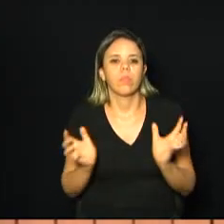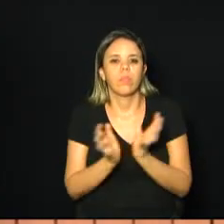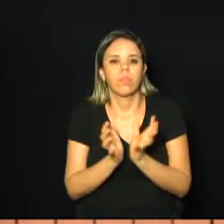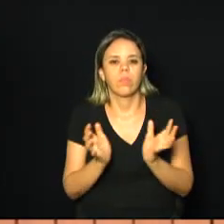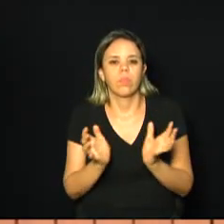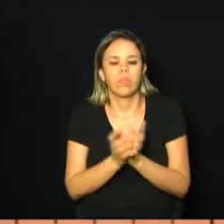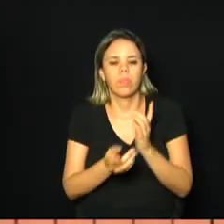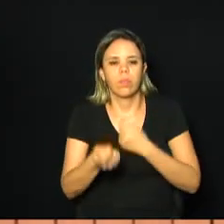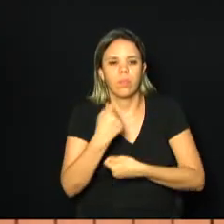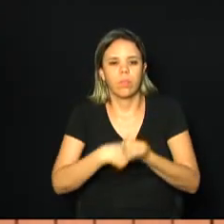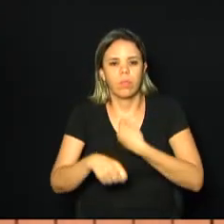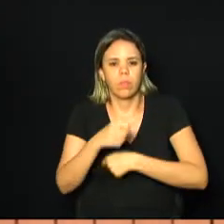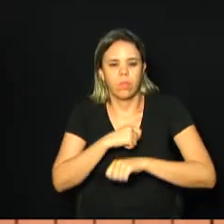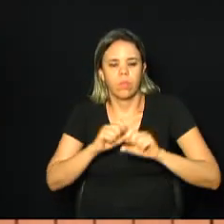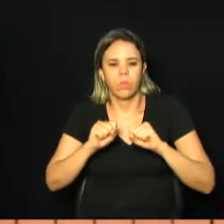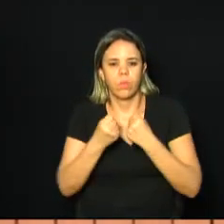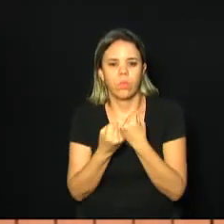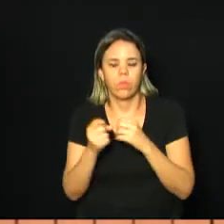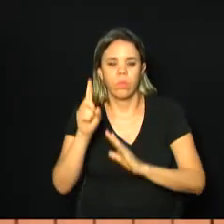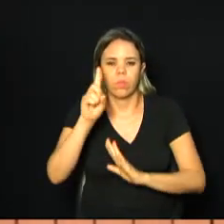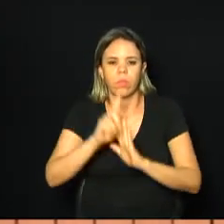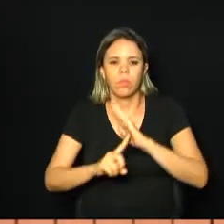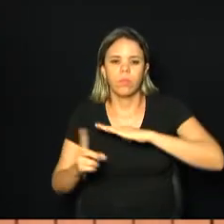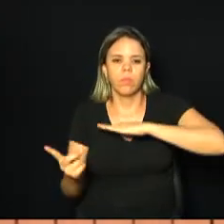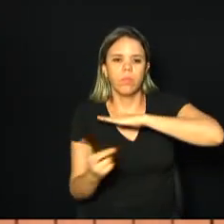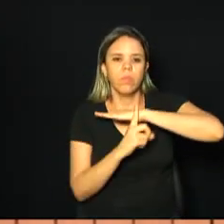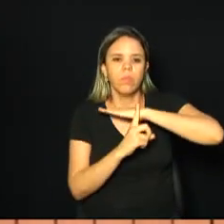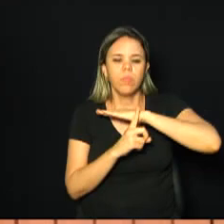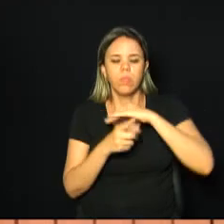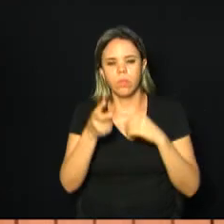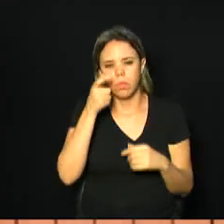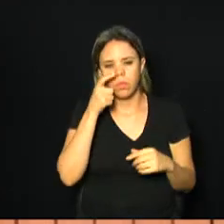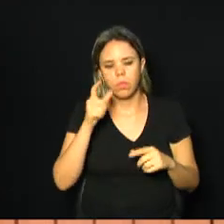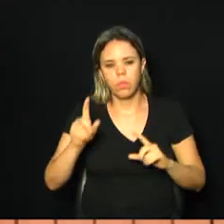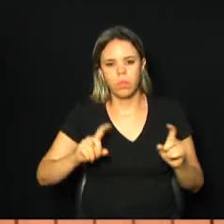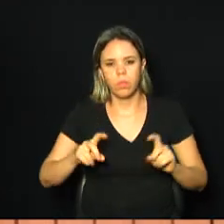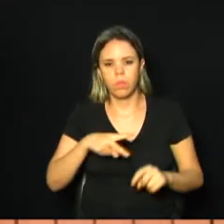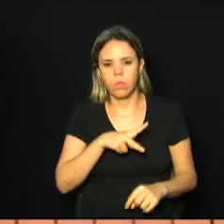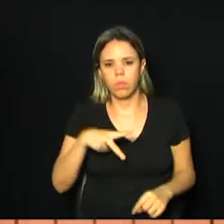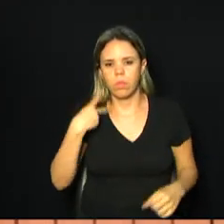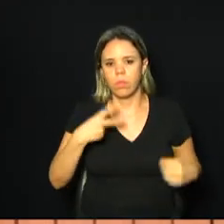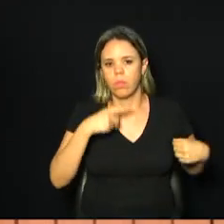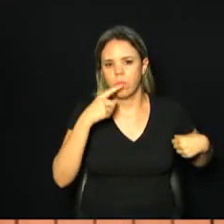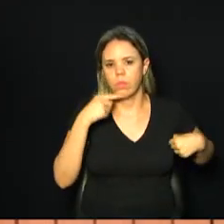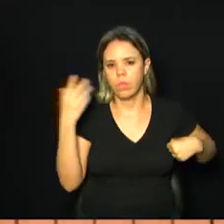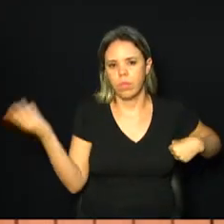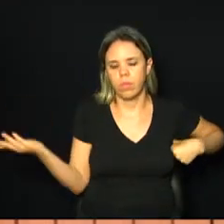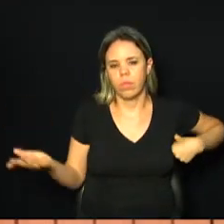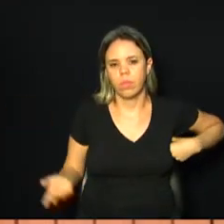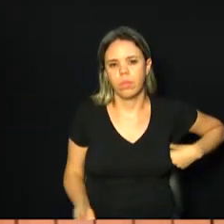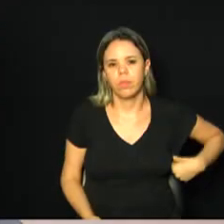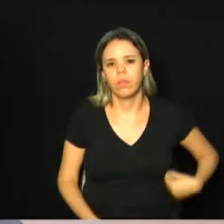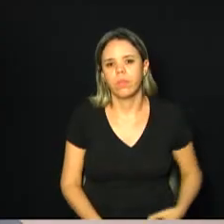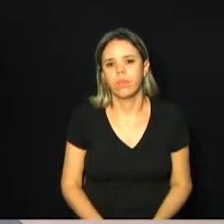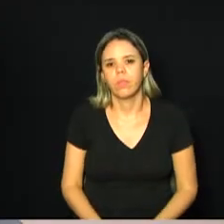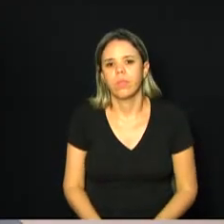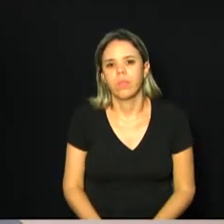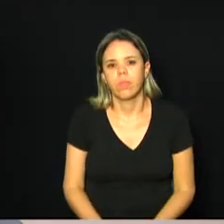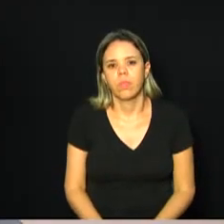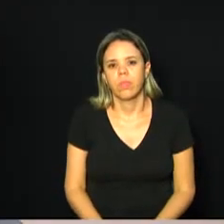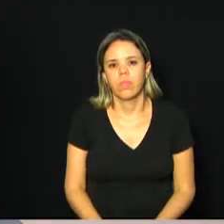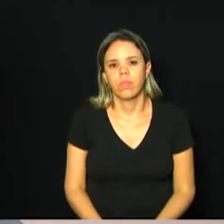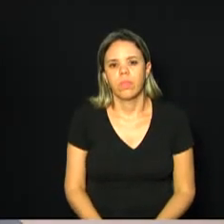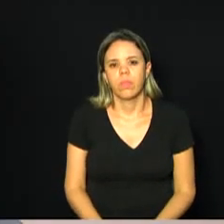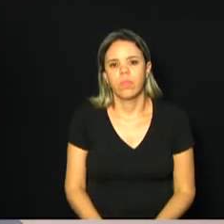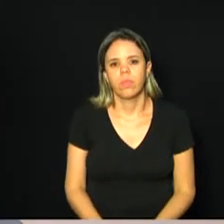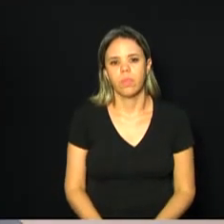de Economia e Defesa dos Direitos do Consumidor. Acompanhe na presidência do vereador Eduardo Magoga.